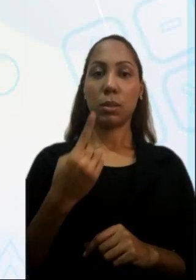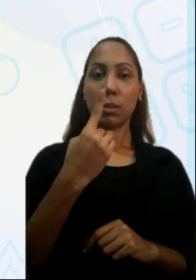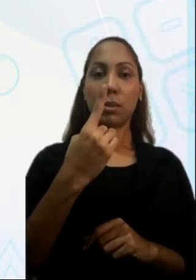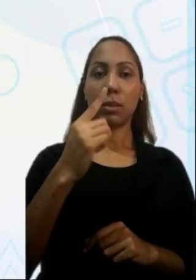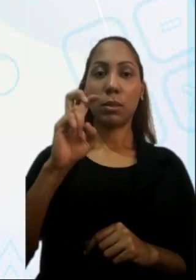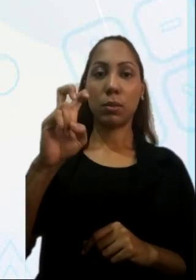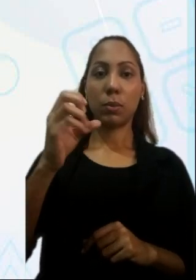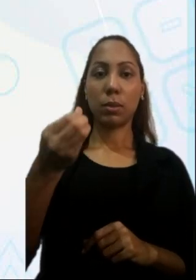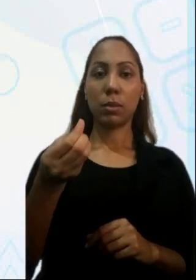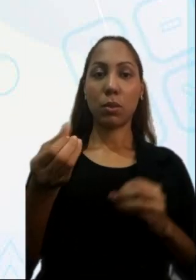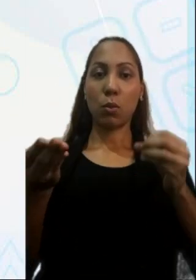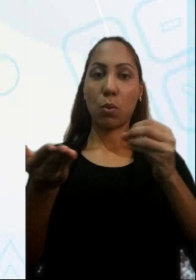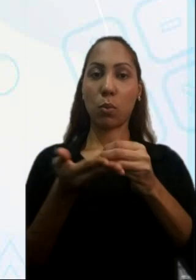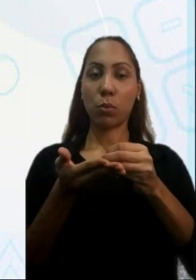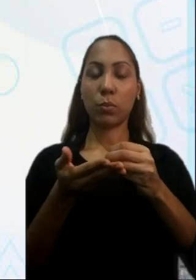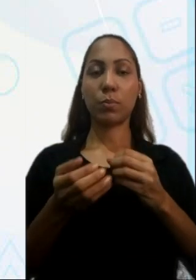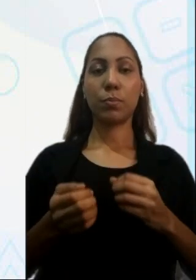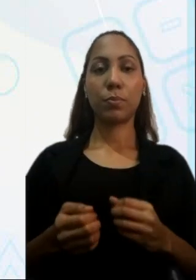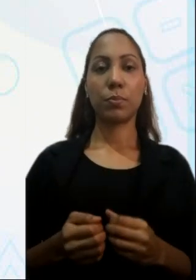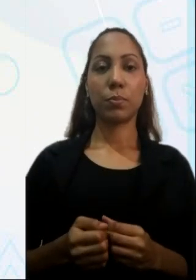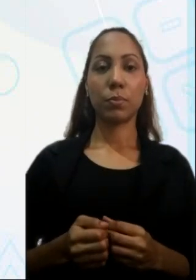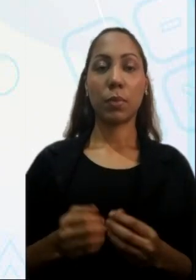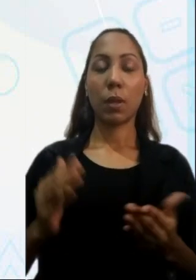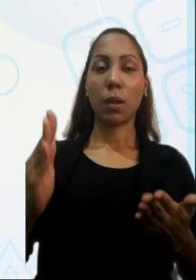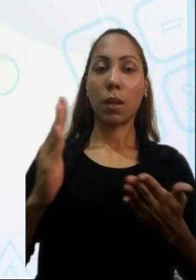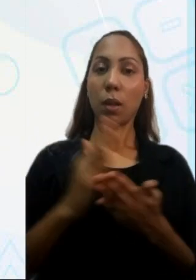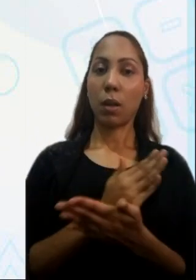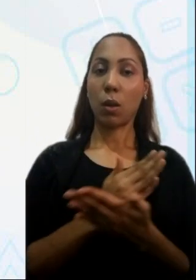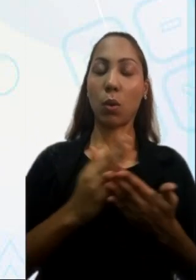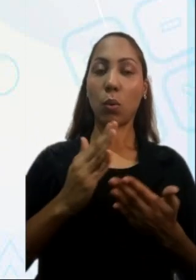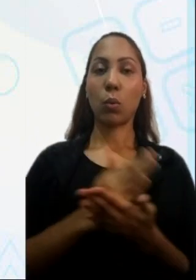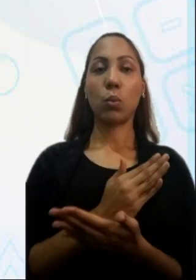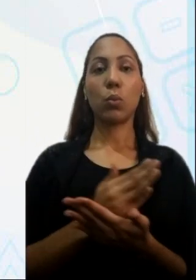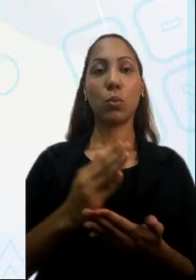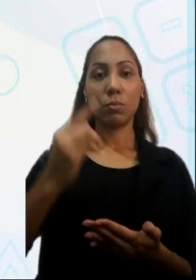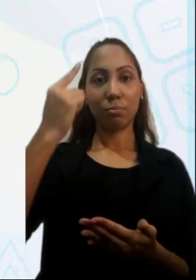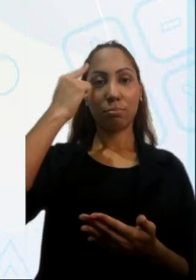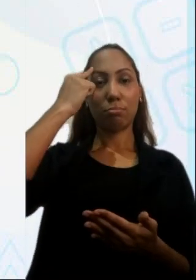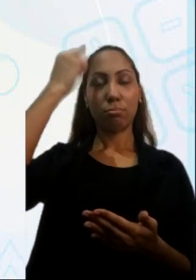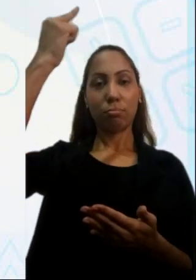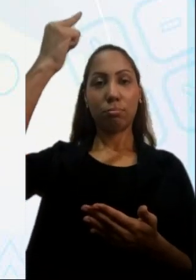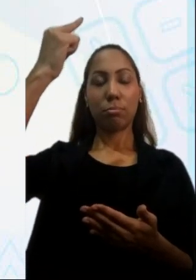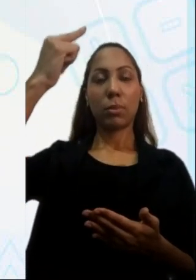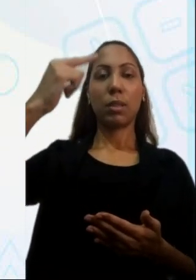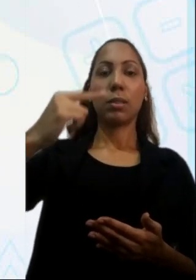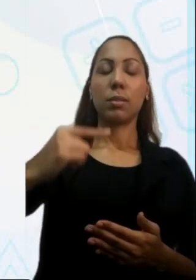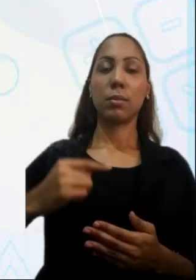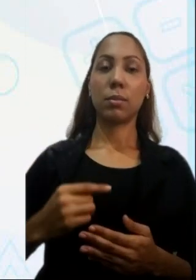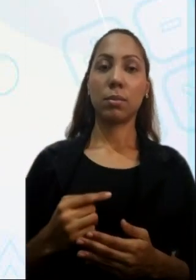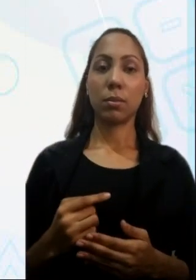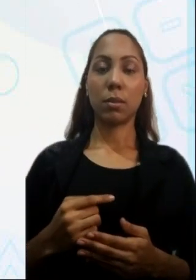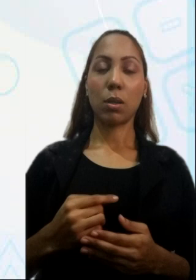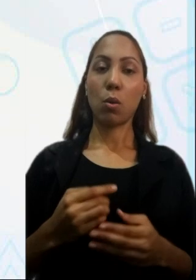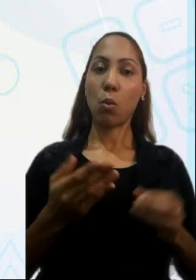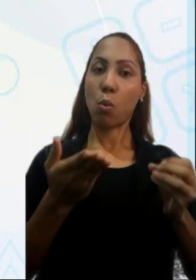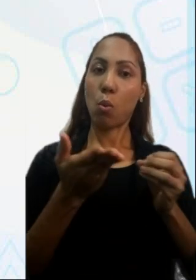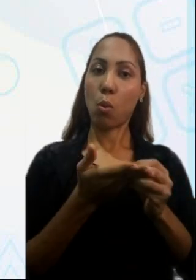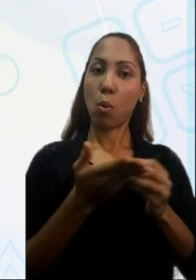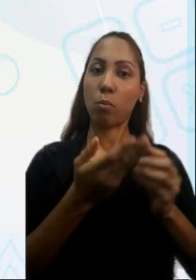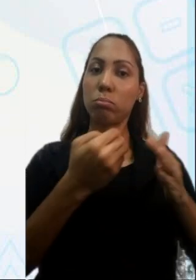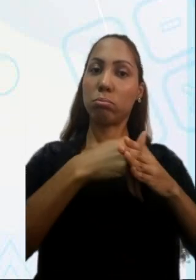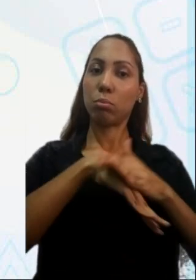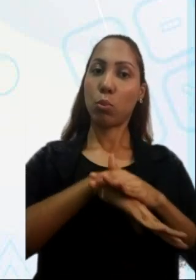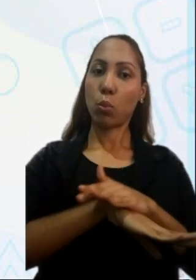156 copos descartáveis. Visto que alguns trabalhadores têm a consciência ambiental de que, ao se guardar um copo